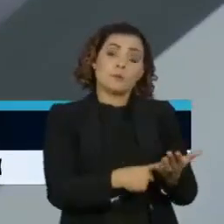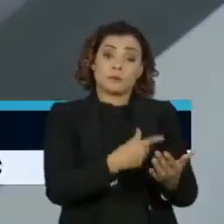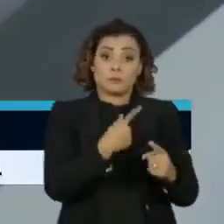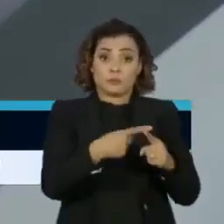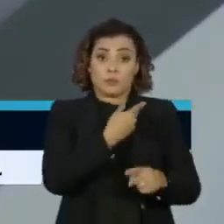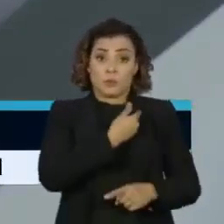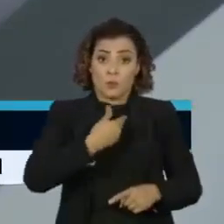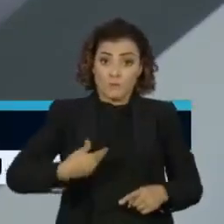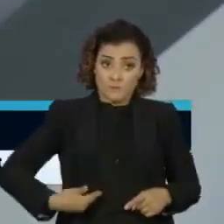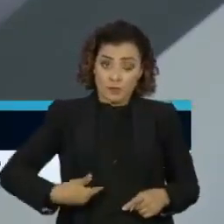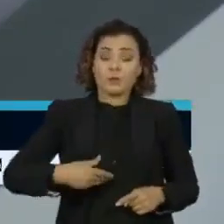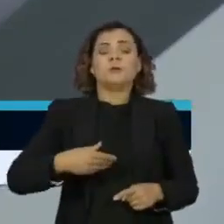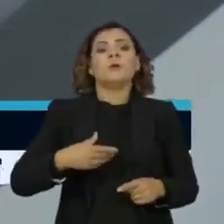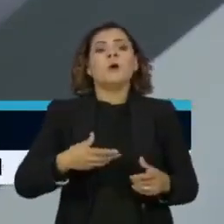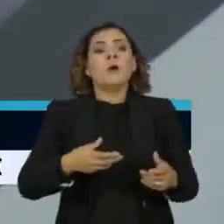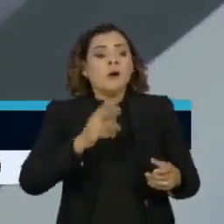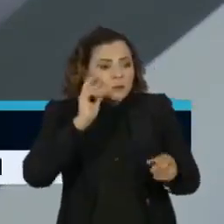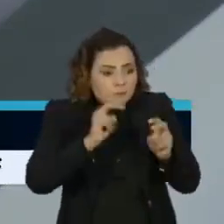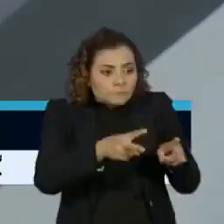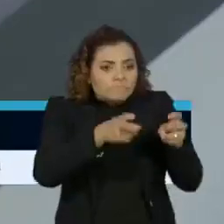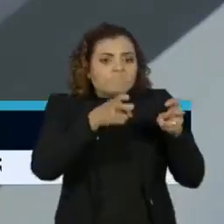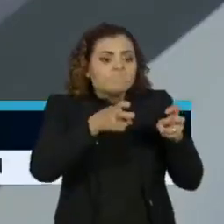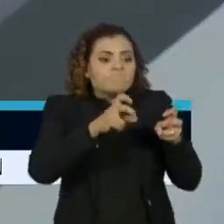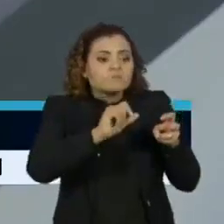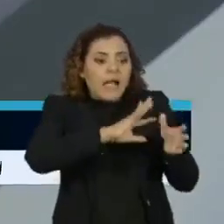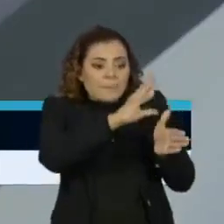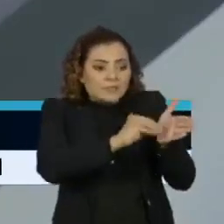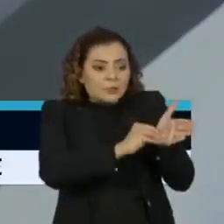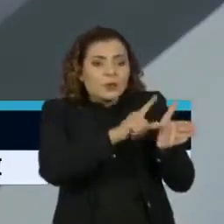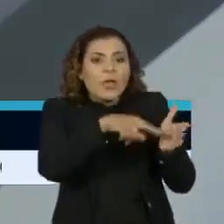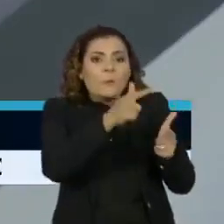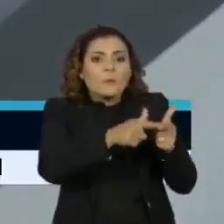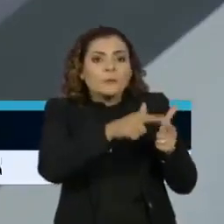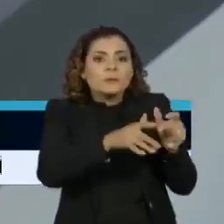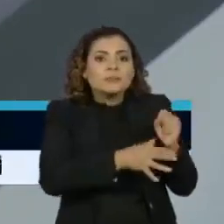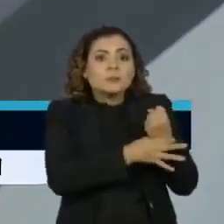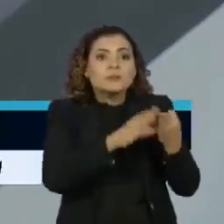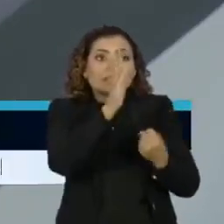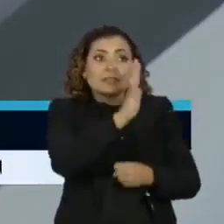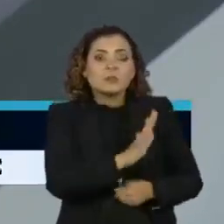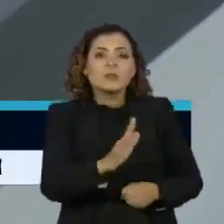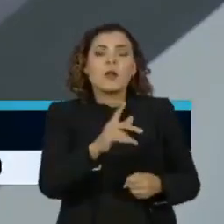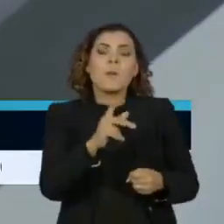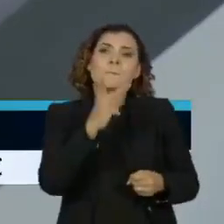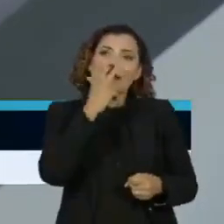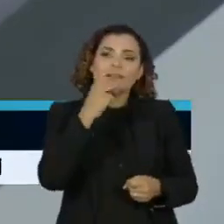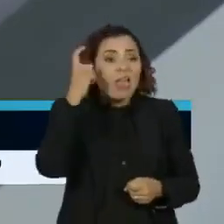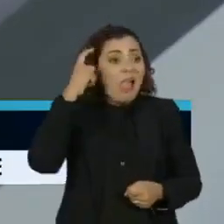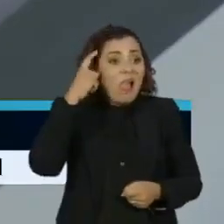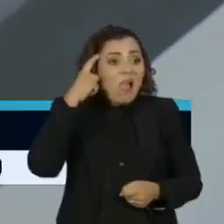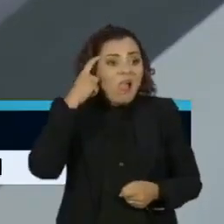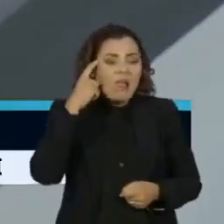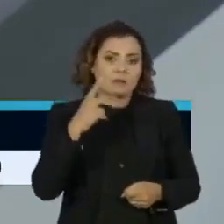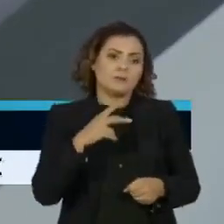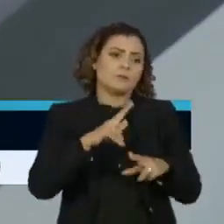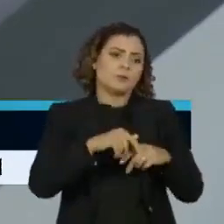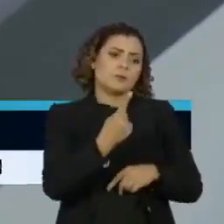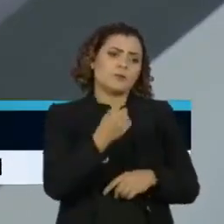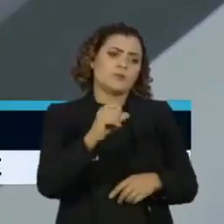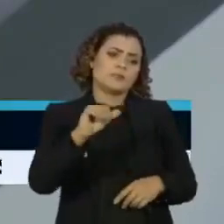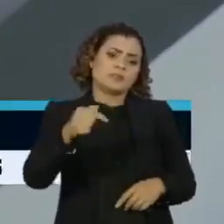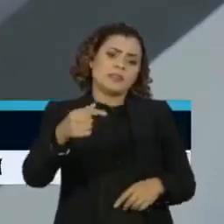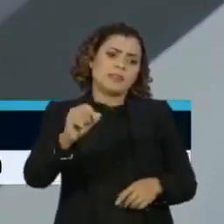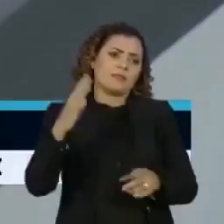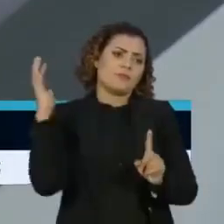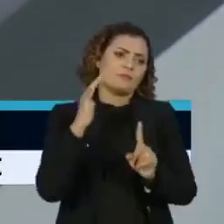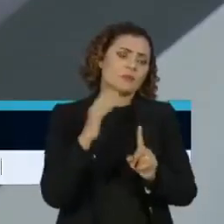governo, de forma geral, vê a Amazônia como um problema de segurança nacional. É uma coisa muito paranoica que vem aí dos anos 70, de achar